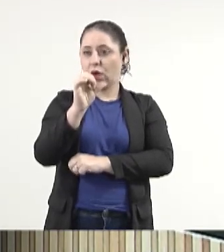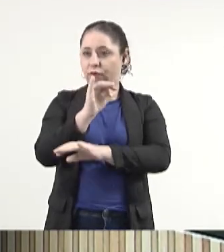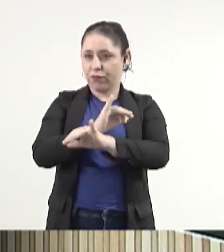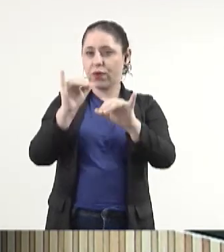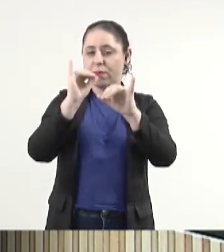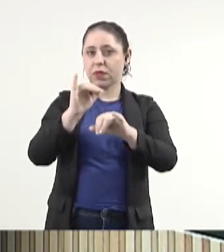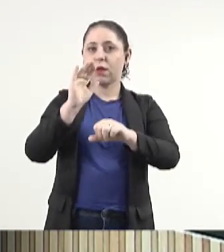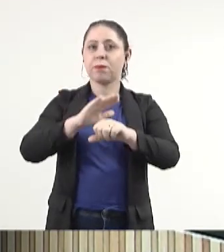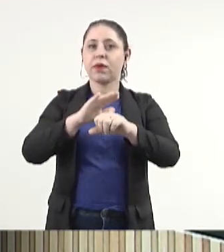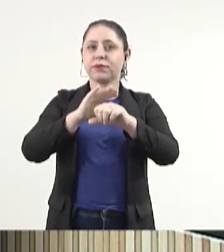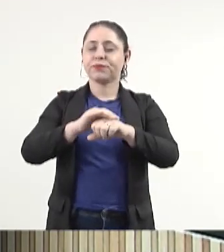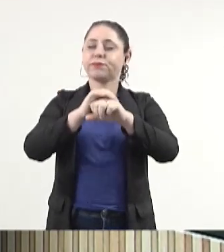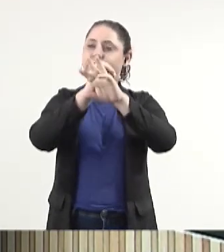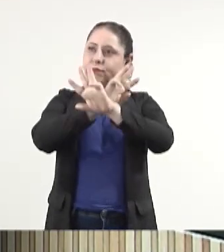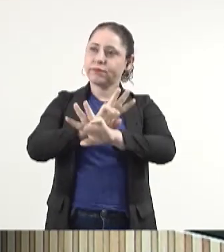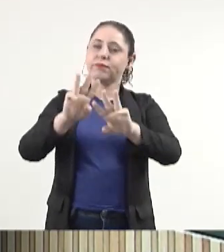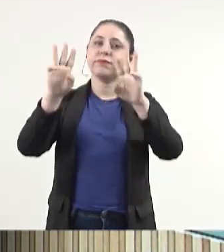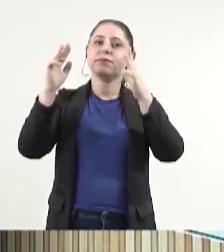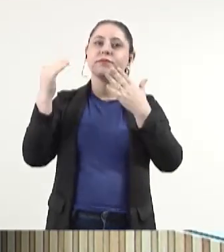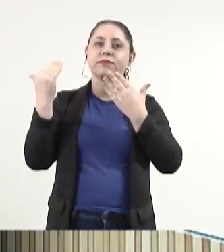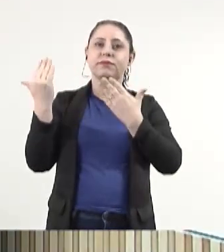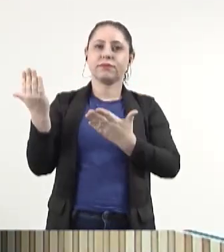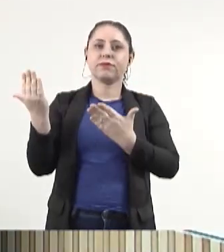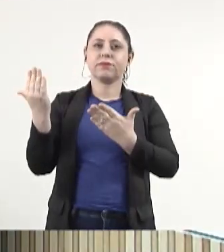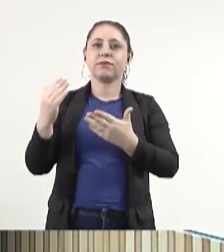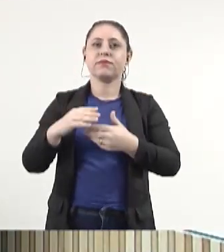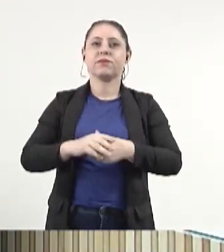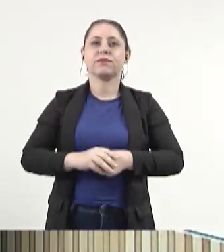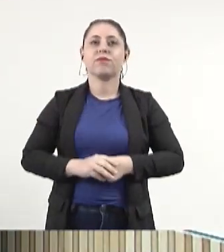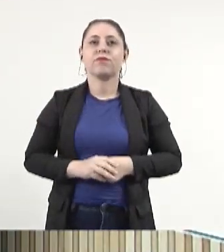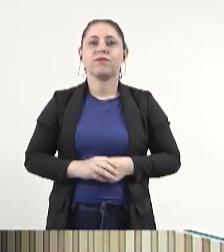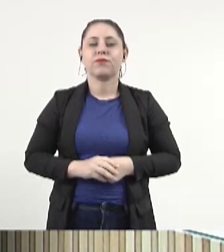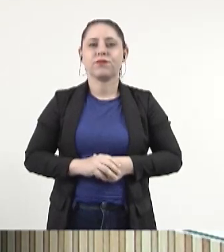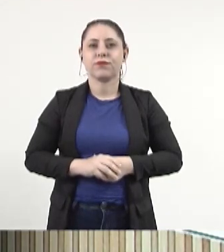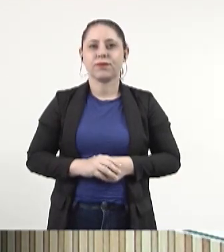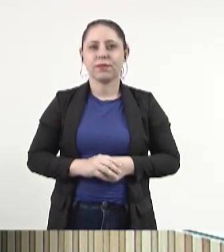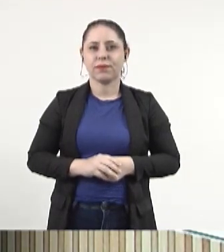Outras notícias lá no nosso site, o